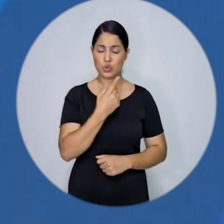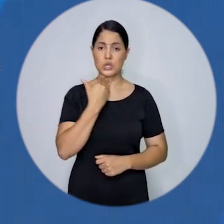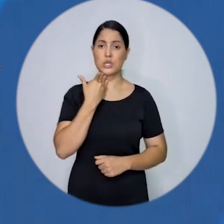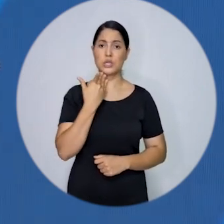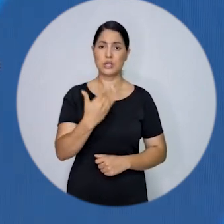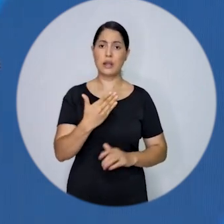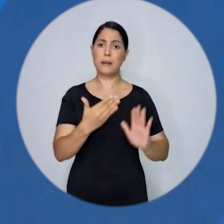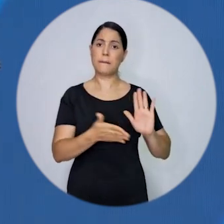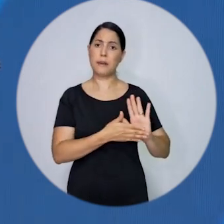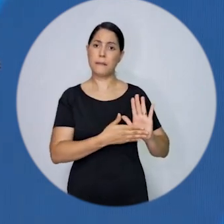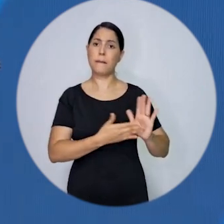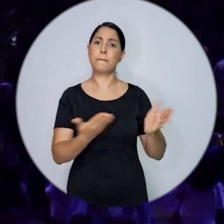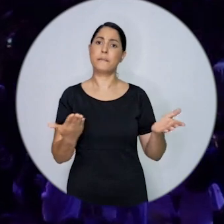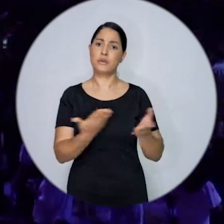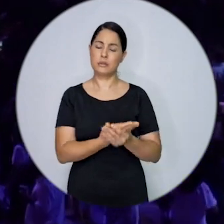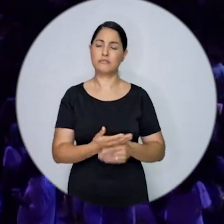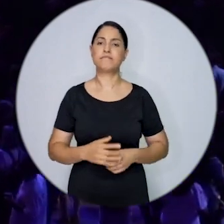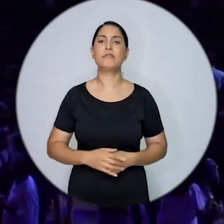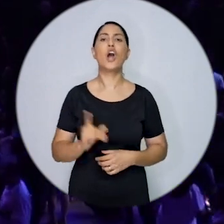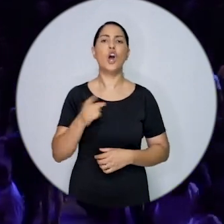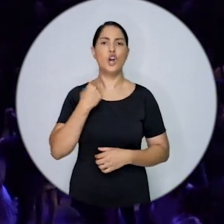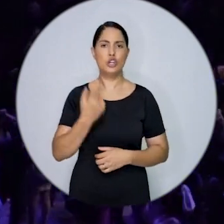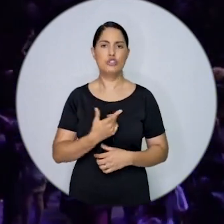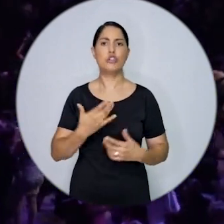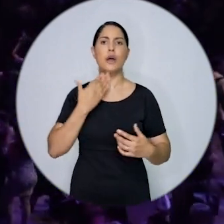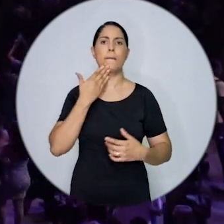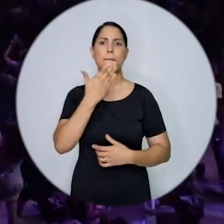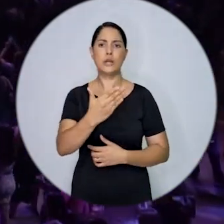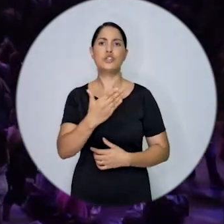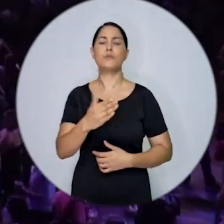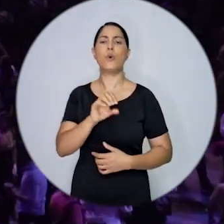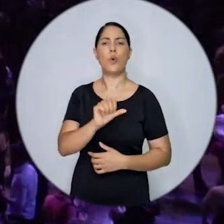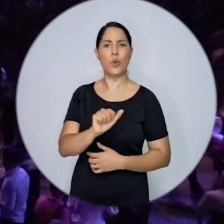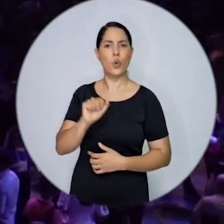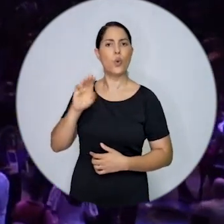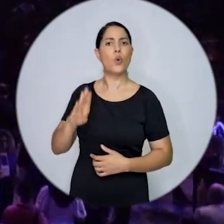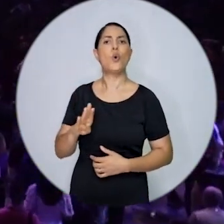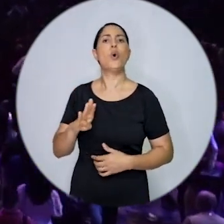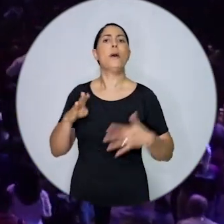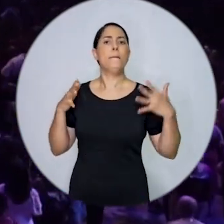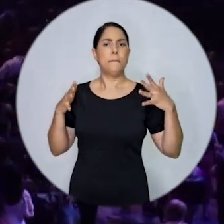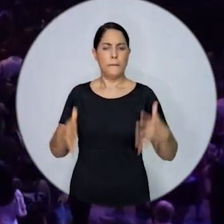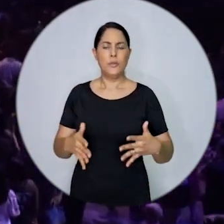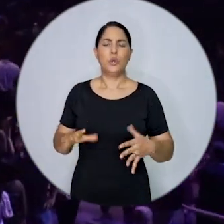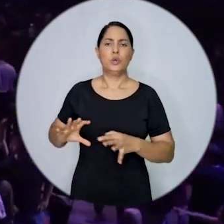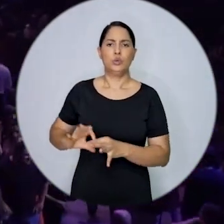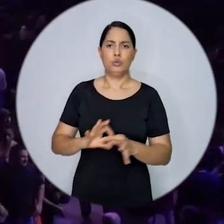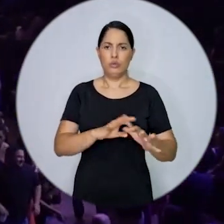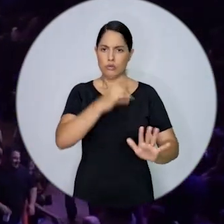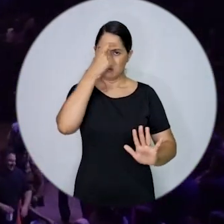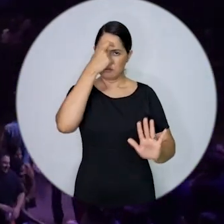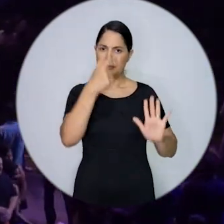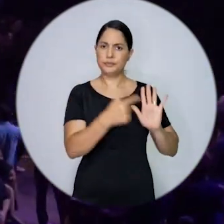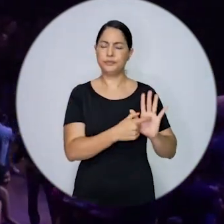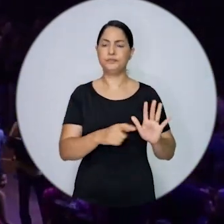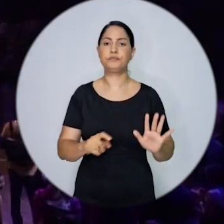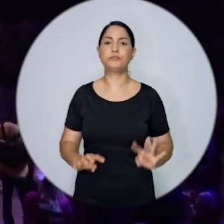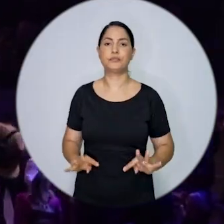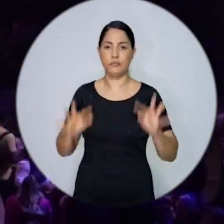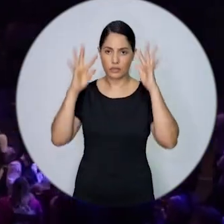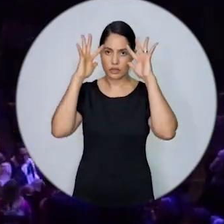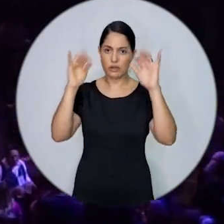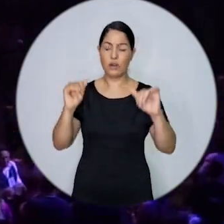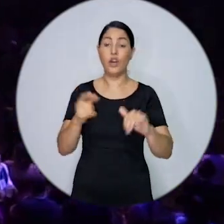nossos peticionamentos. Exigiremos a participação da OAB na implementação de ferramentas de inteligência artificial pelos